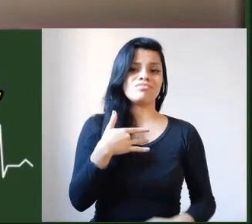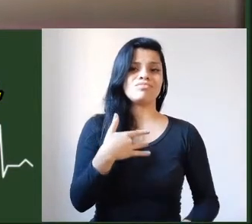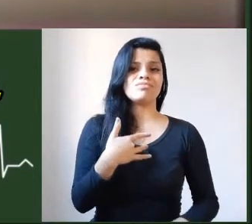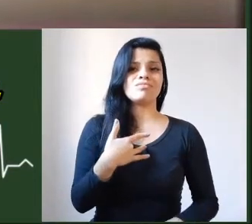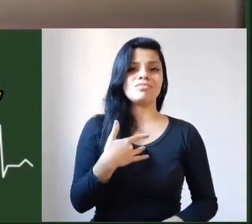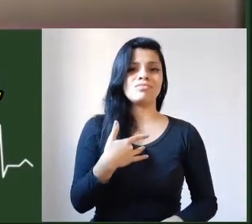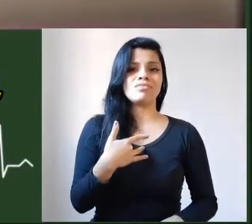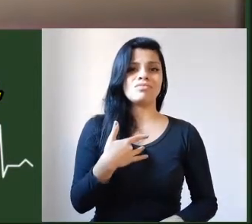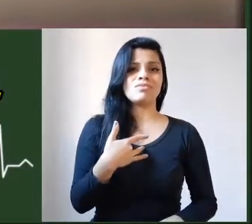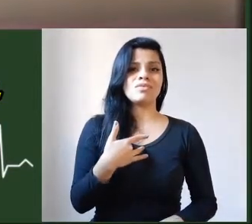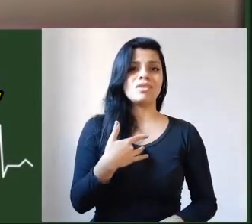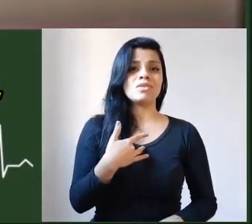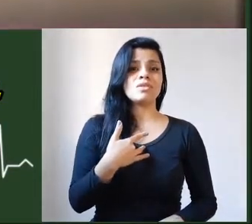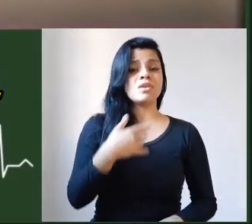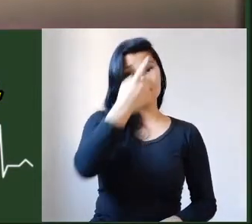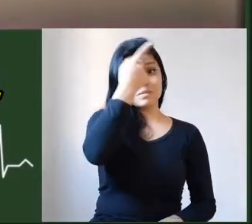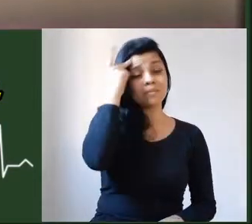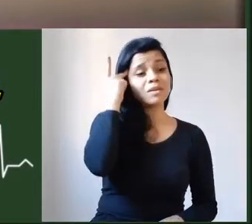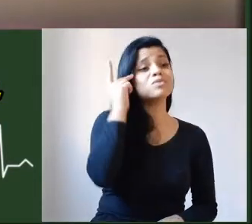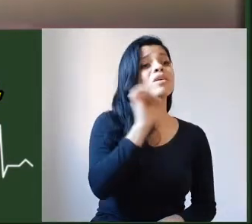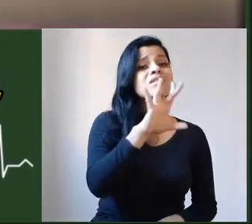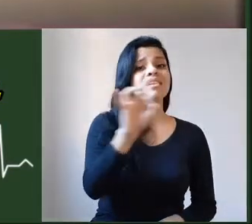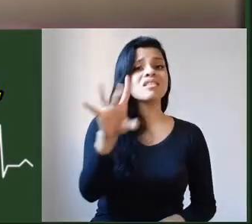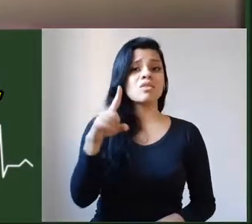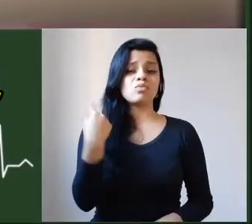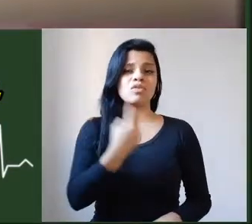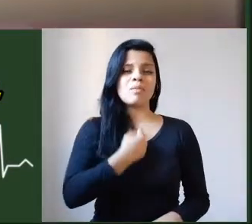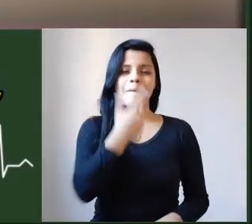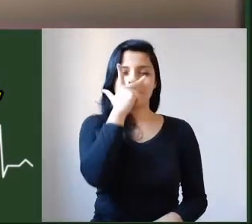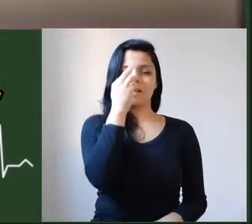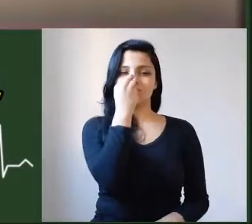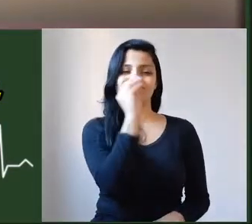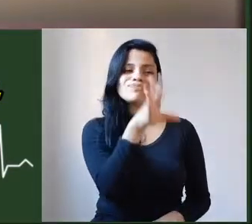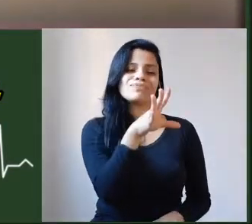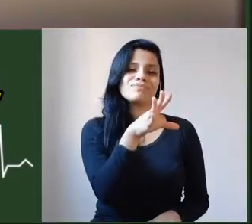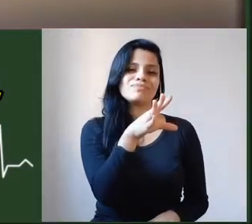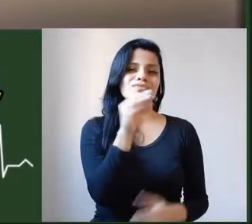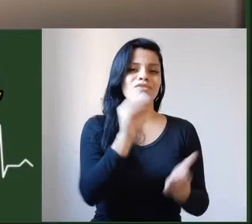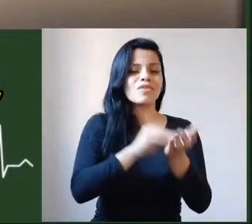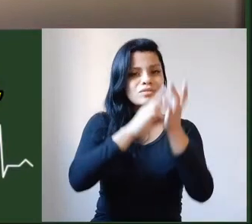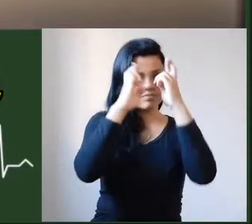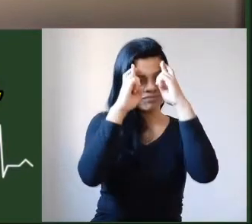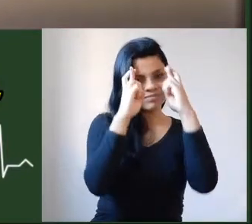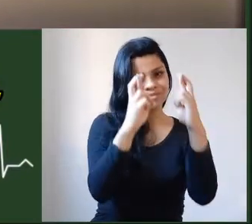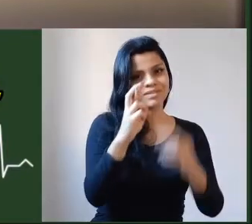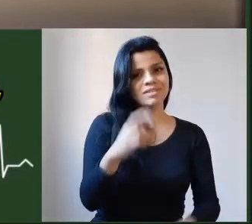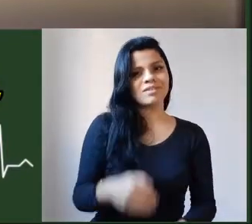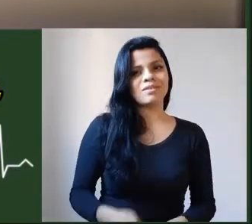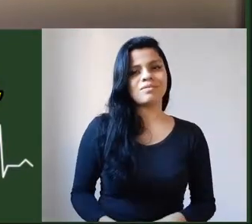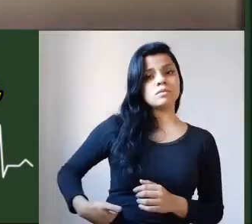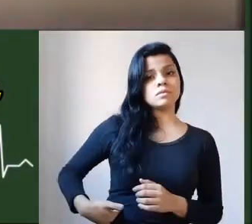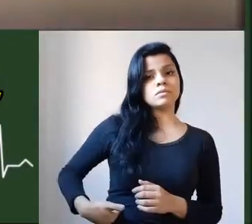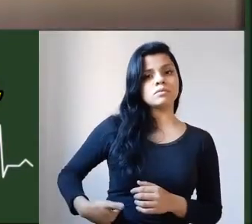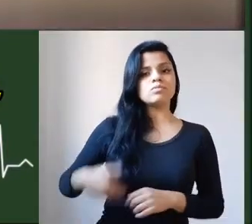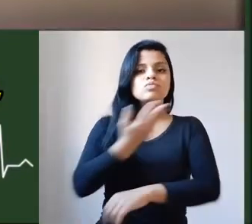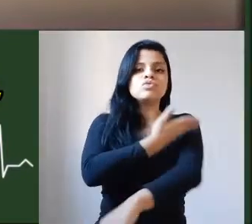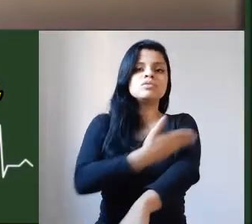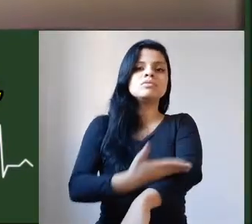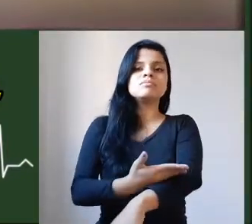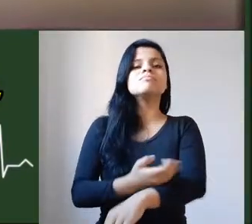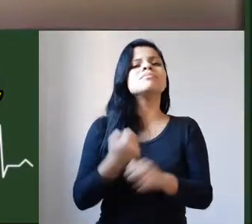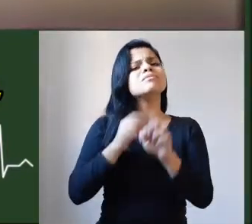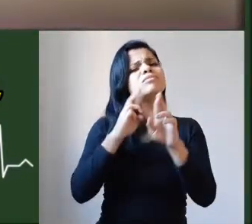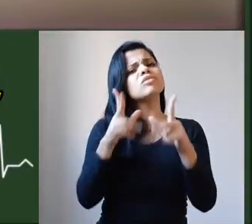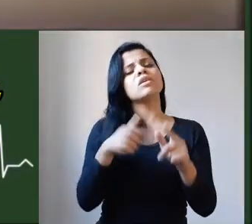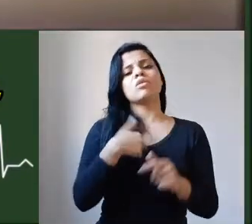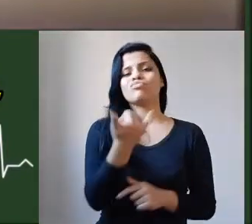Por conta das condutas tomadas, né? Então, eu fico extremamente triste com, por exemplo,